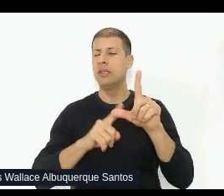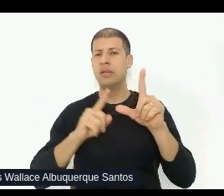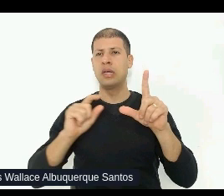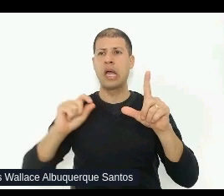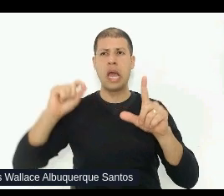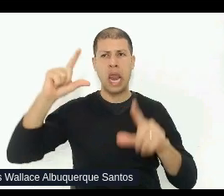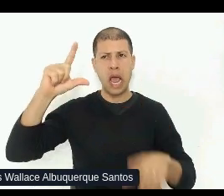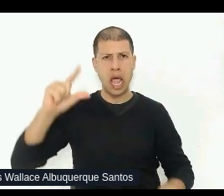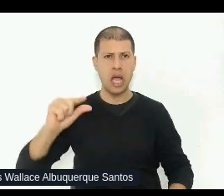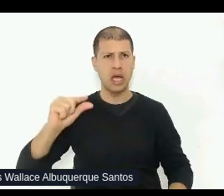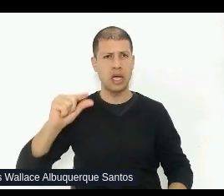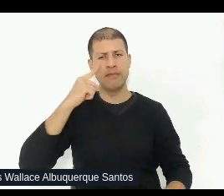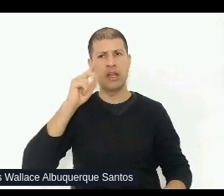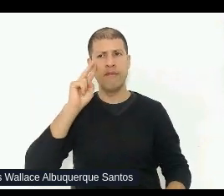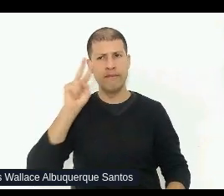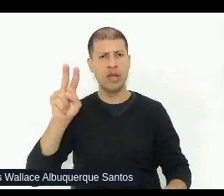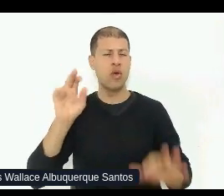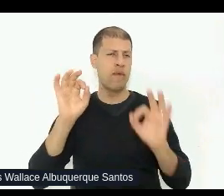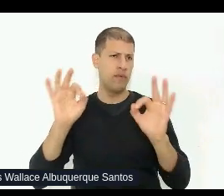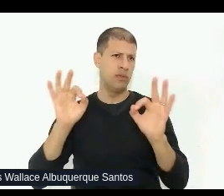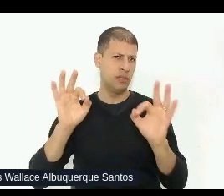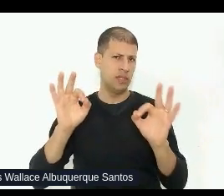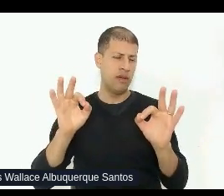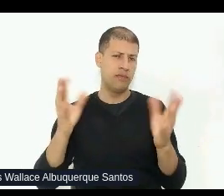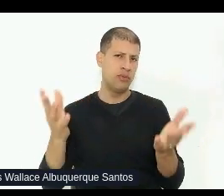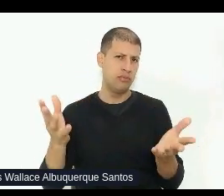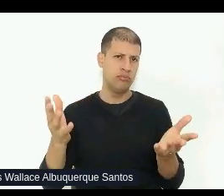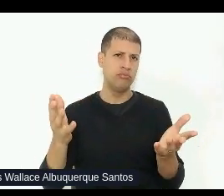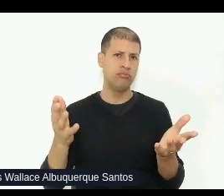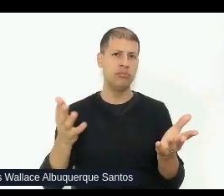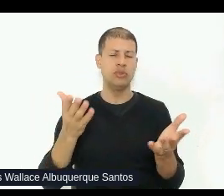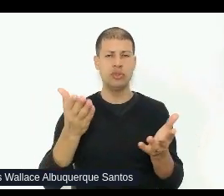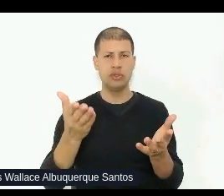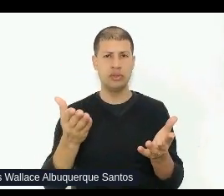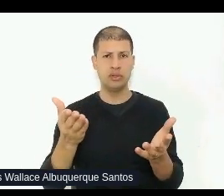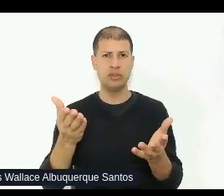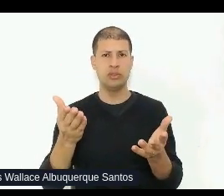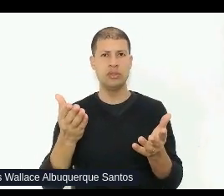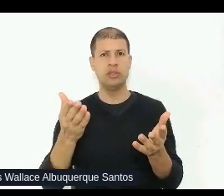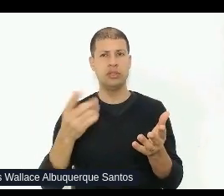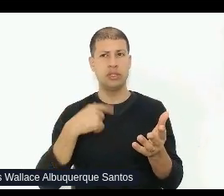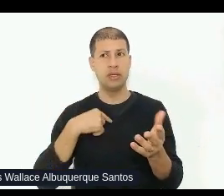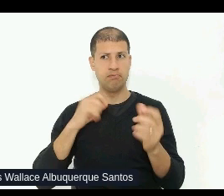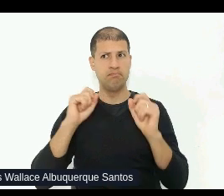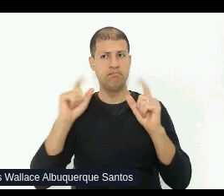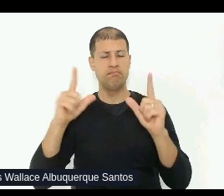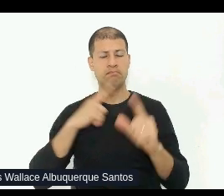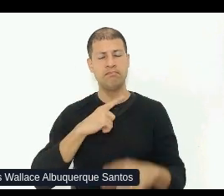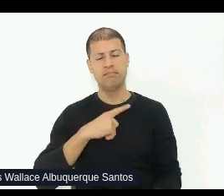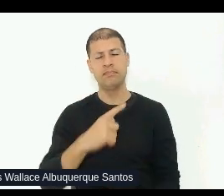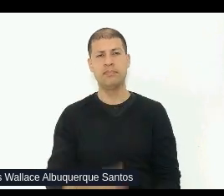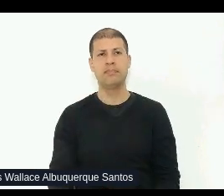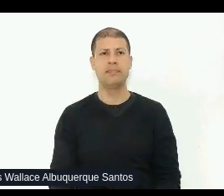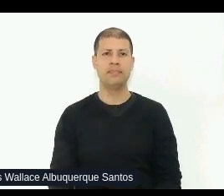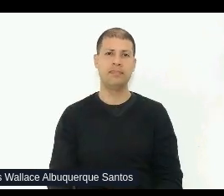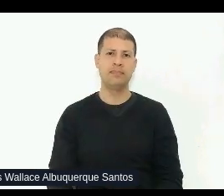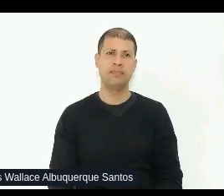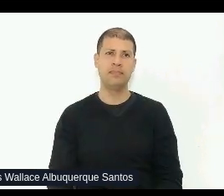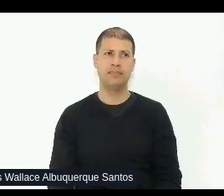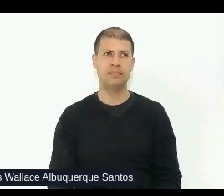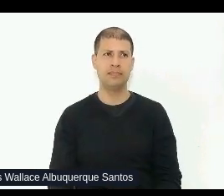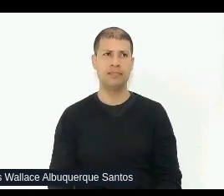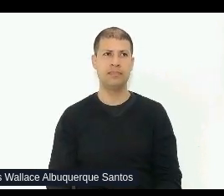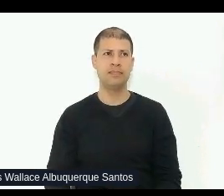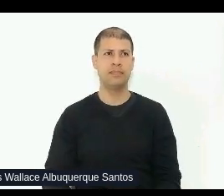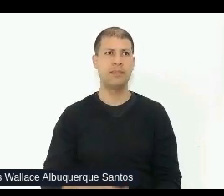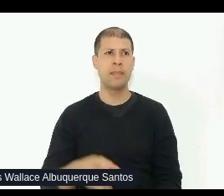que sejam confortáveis para a leitura, isso aí, de certa forma, chama atenção, né, para a pessoa fazer a leitura. A pessoa da Autônica